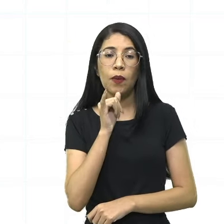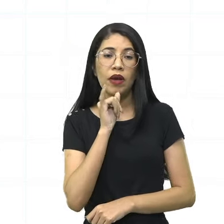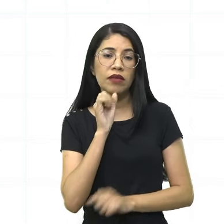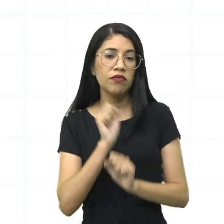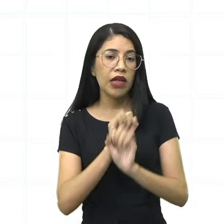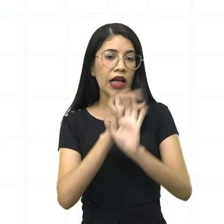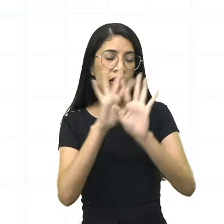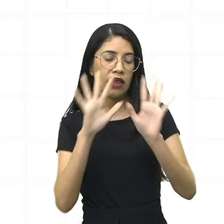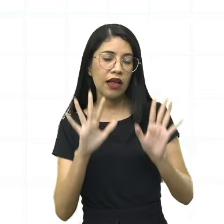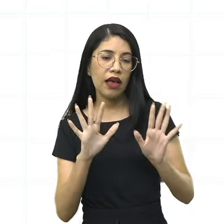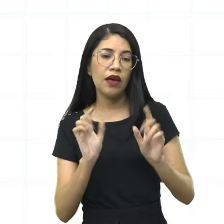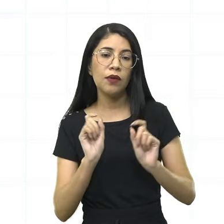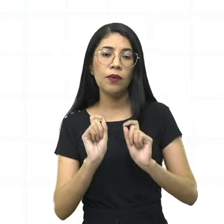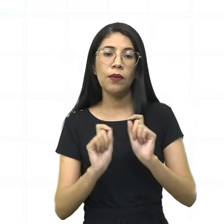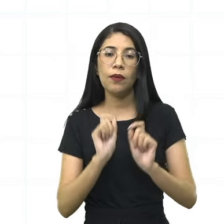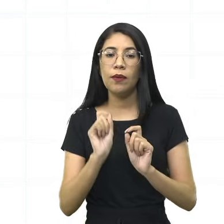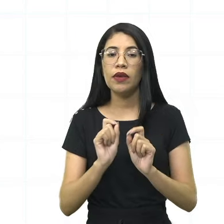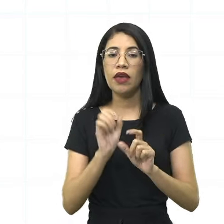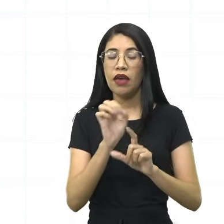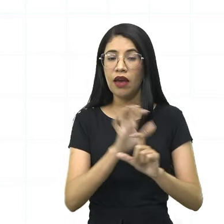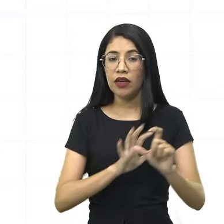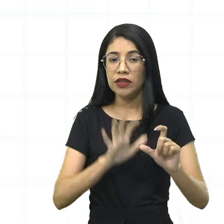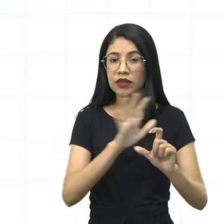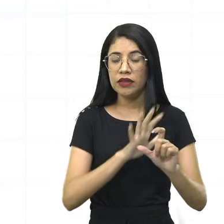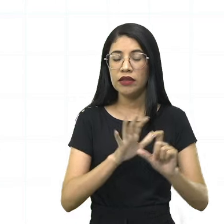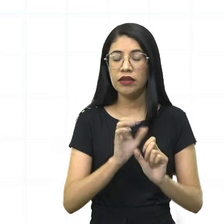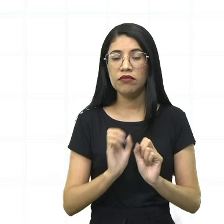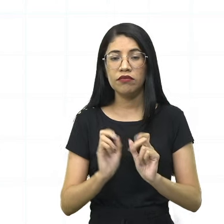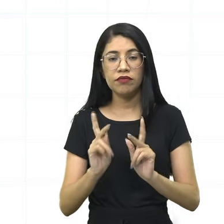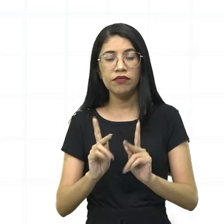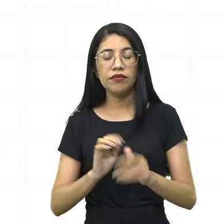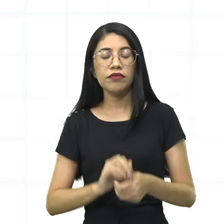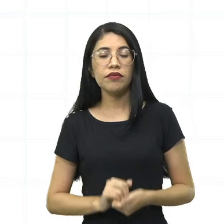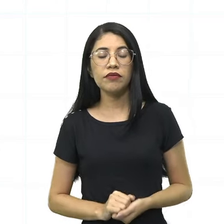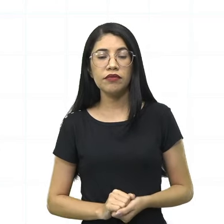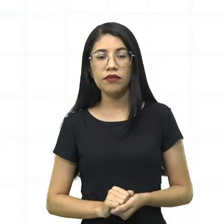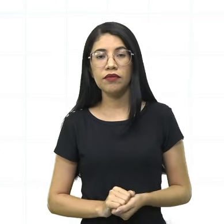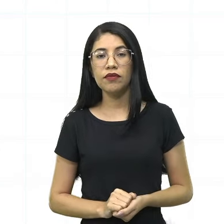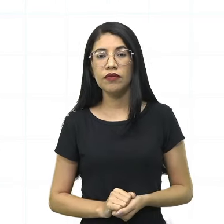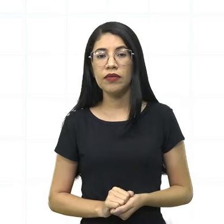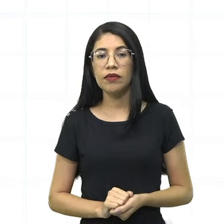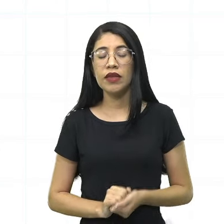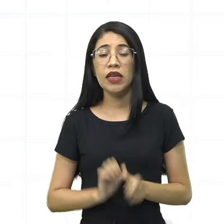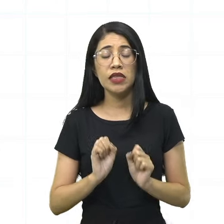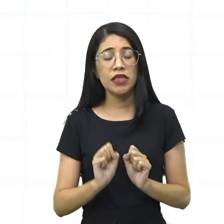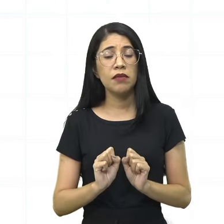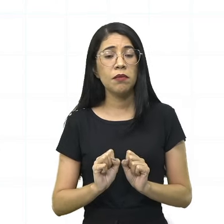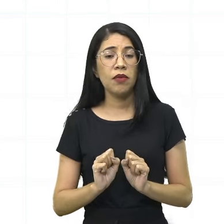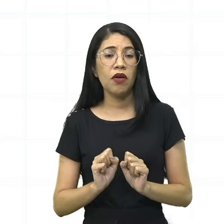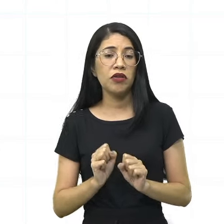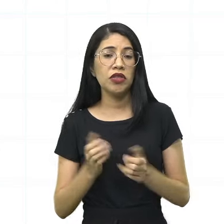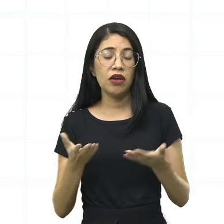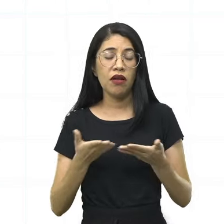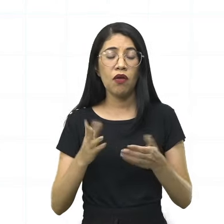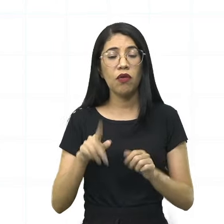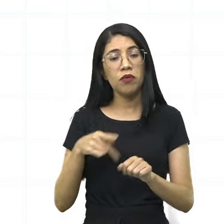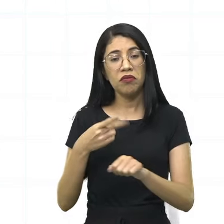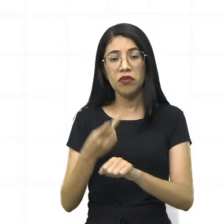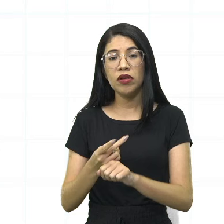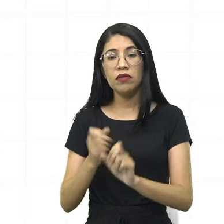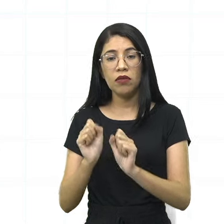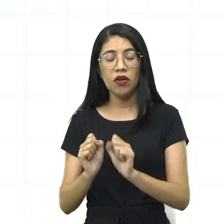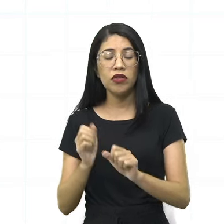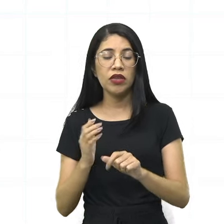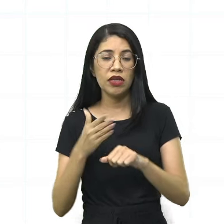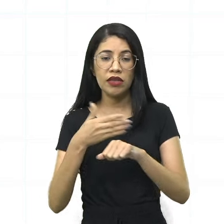mais claro do que seria a nossa charge, tá bom? Deixa aí para vocês, se puderem agora, se não, né,